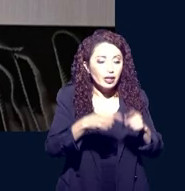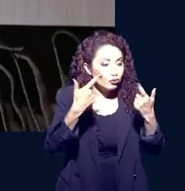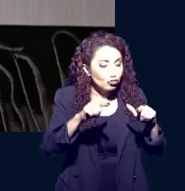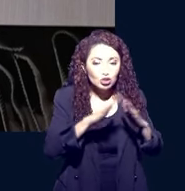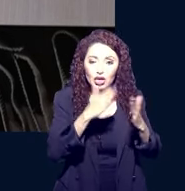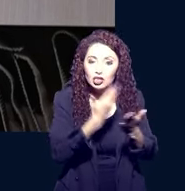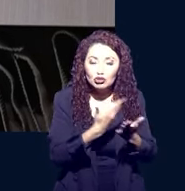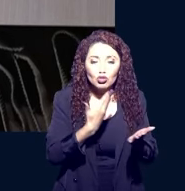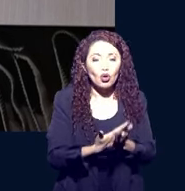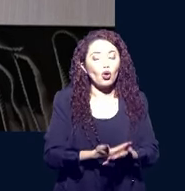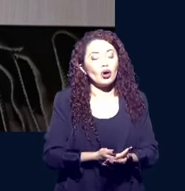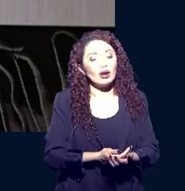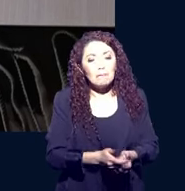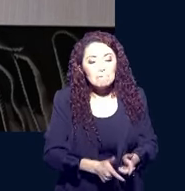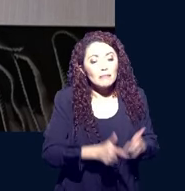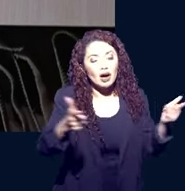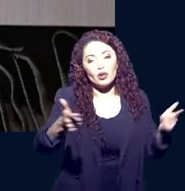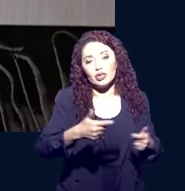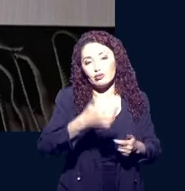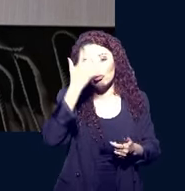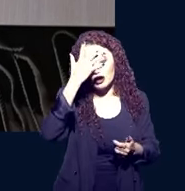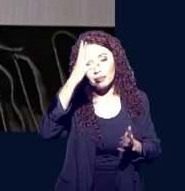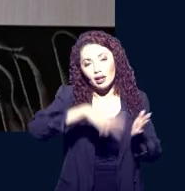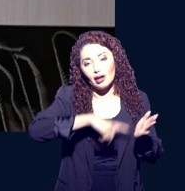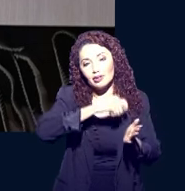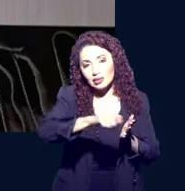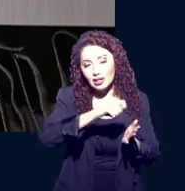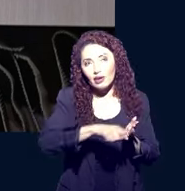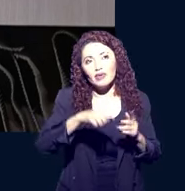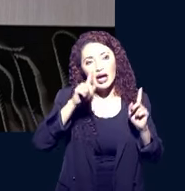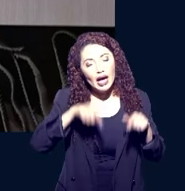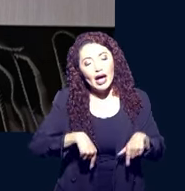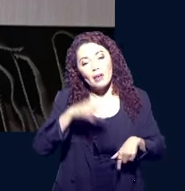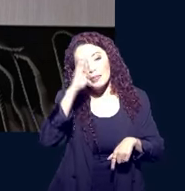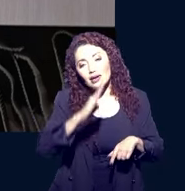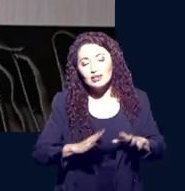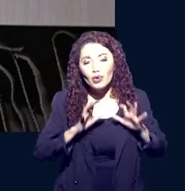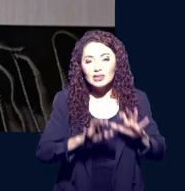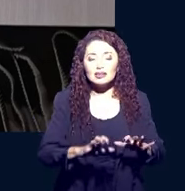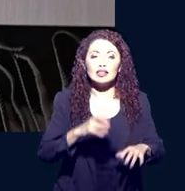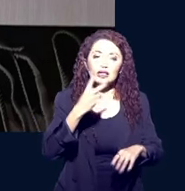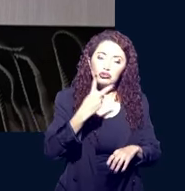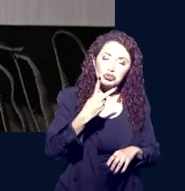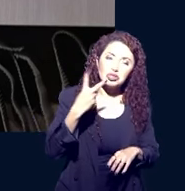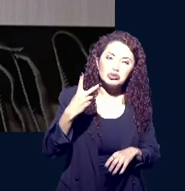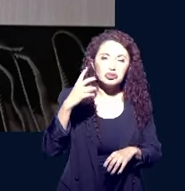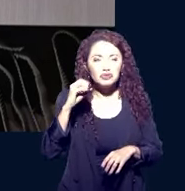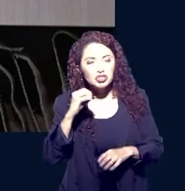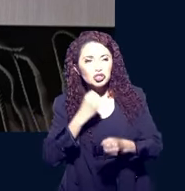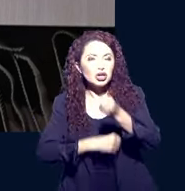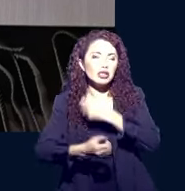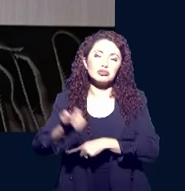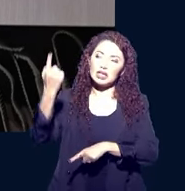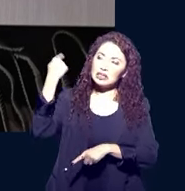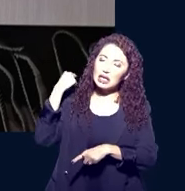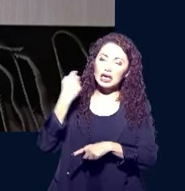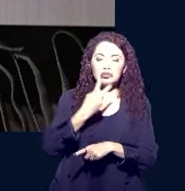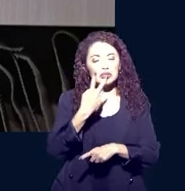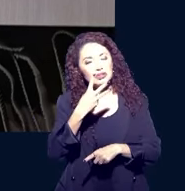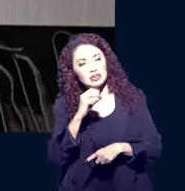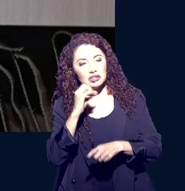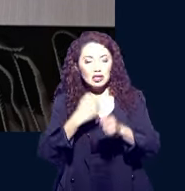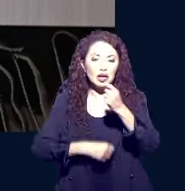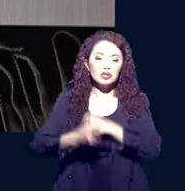analfabeta Esse era o Brasil há 220 230 anos essa era a infraestrutura do Brasil já passando